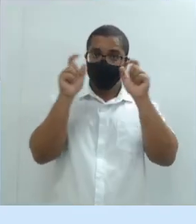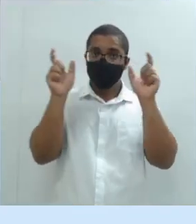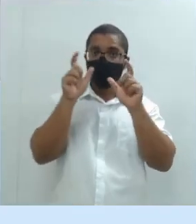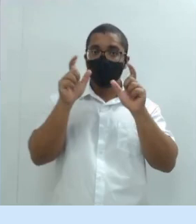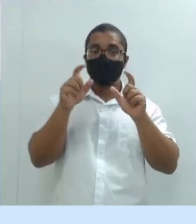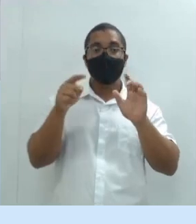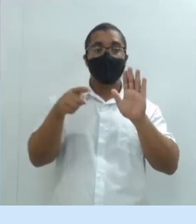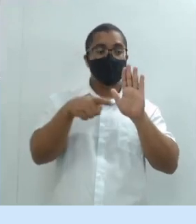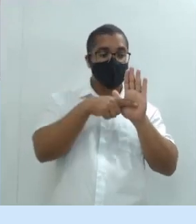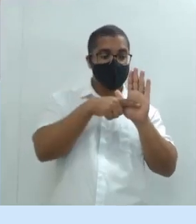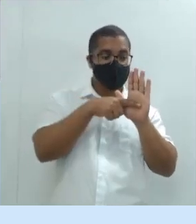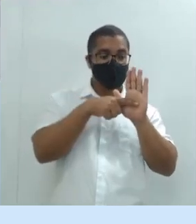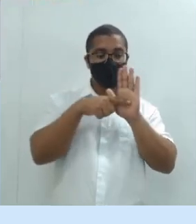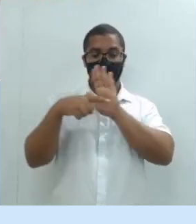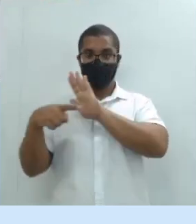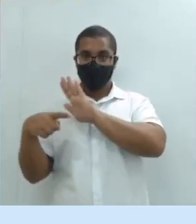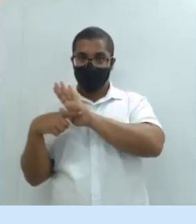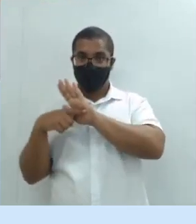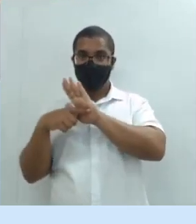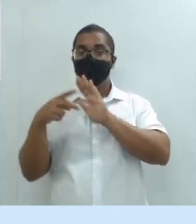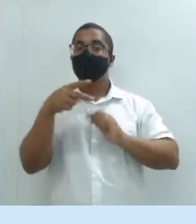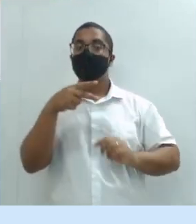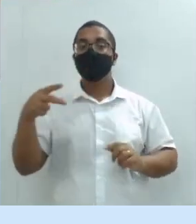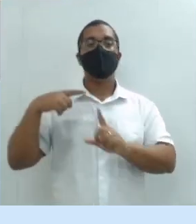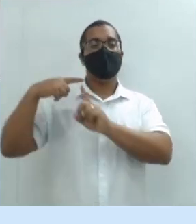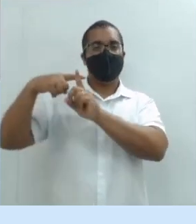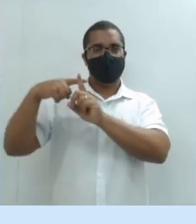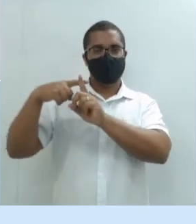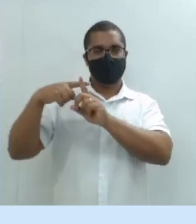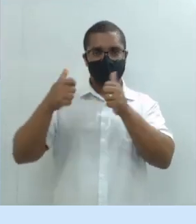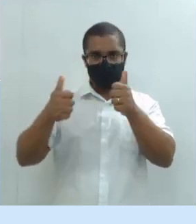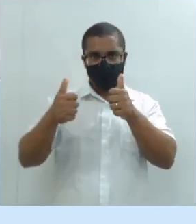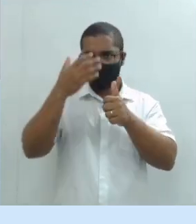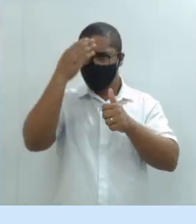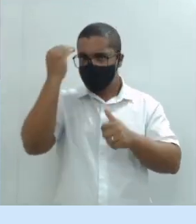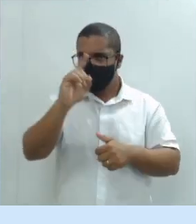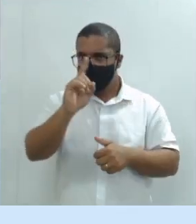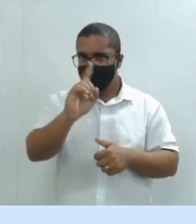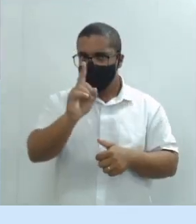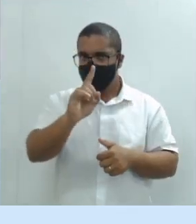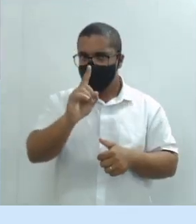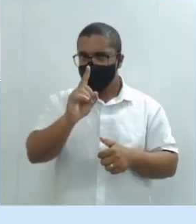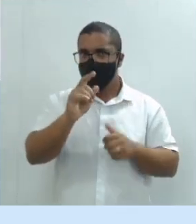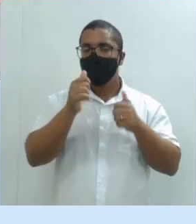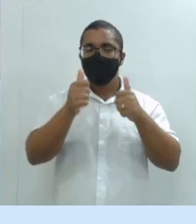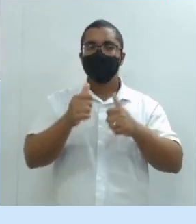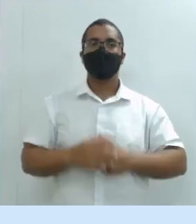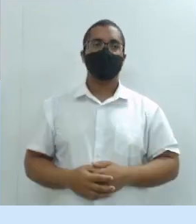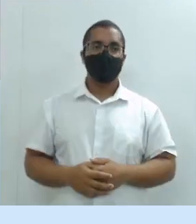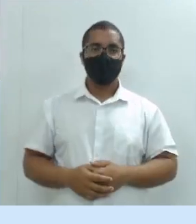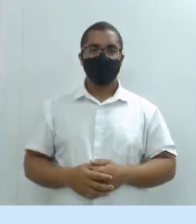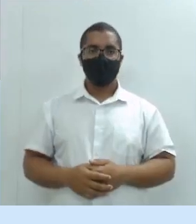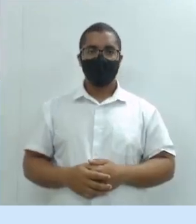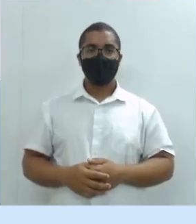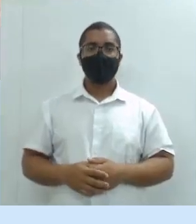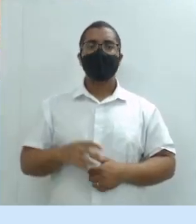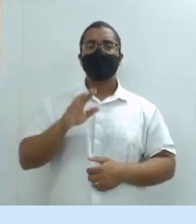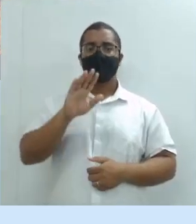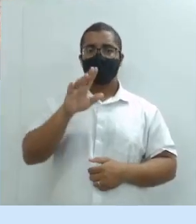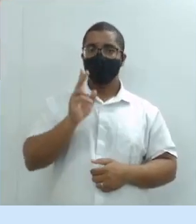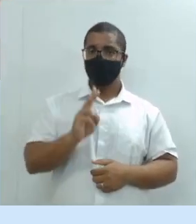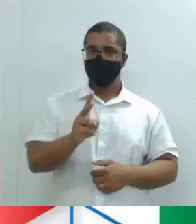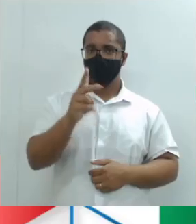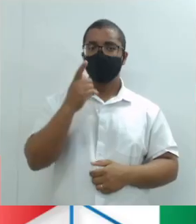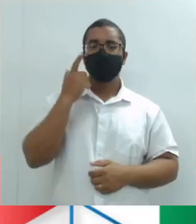Menos com menos vai dar mais, ok? Não vai esquecer disso? Preste atenção. Segue comigo